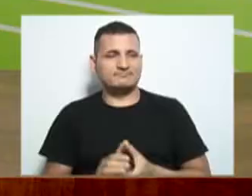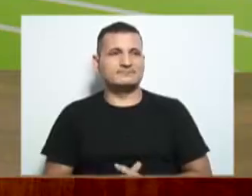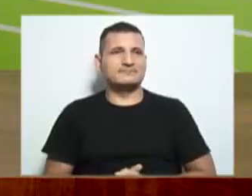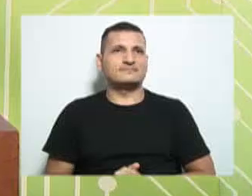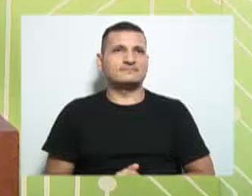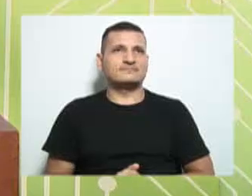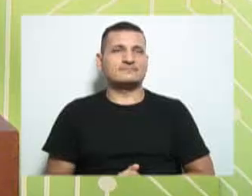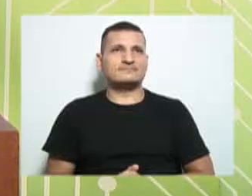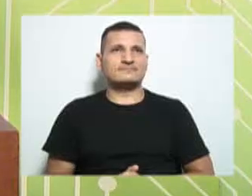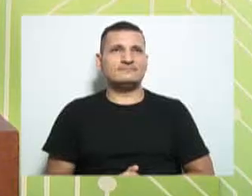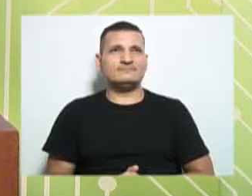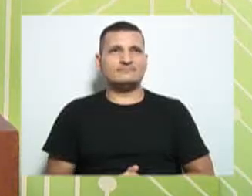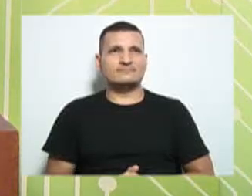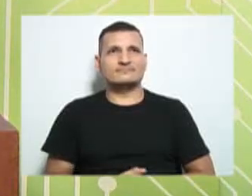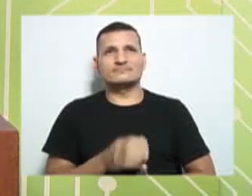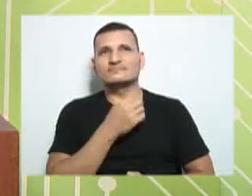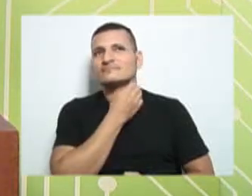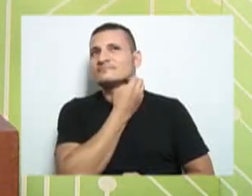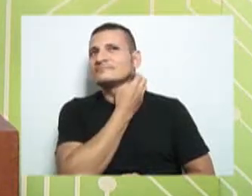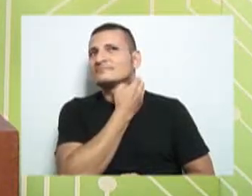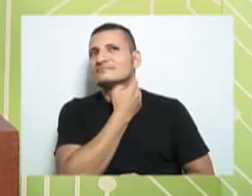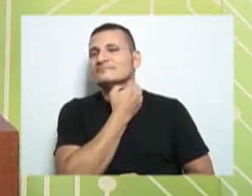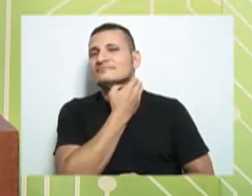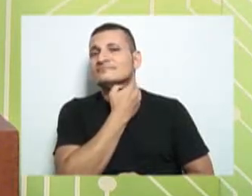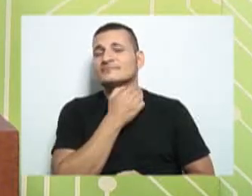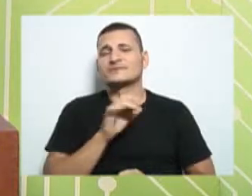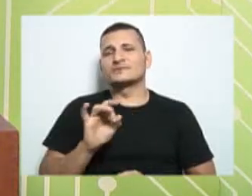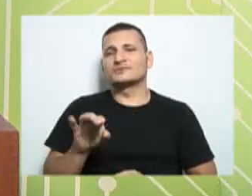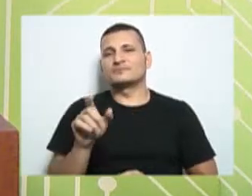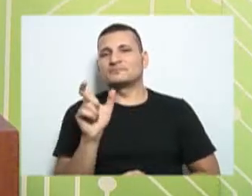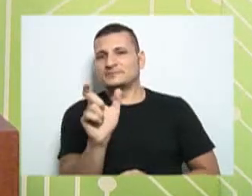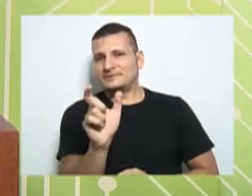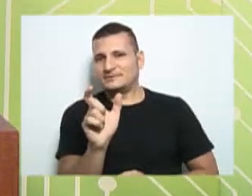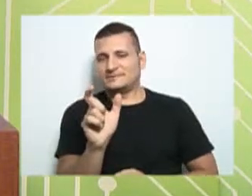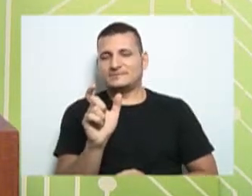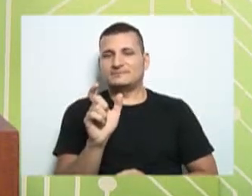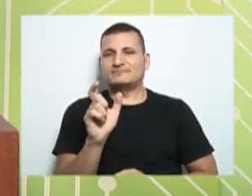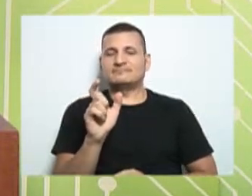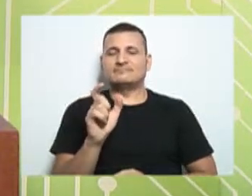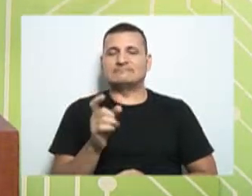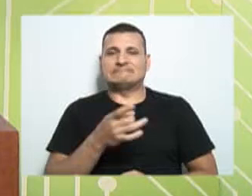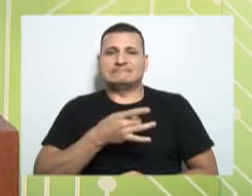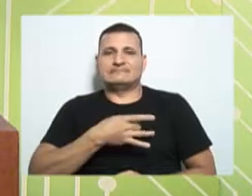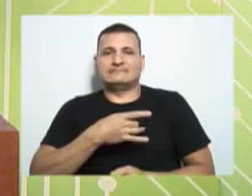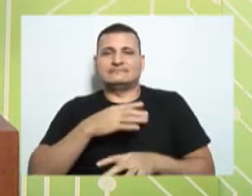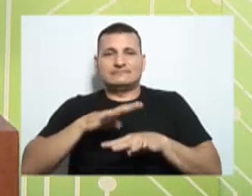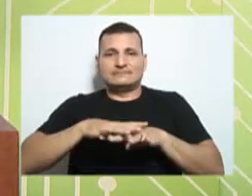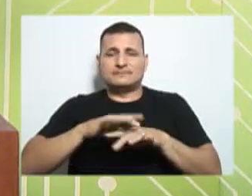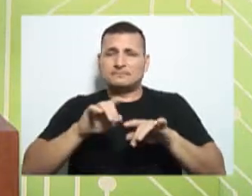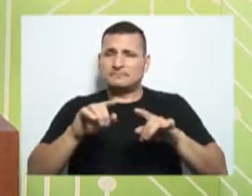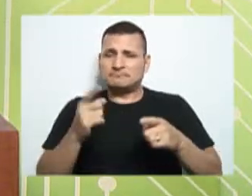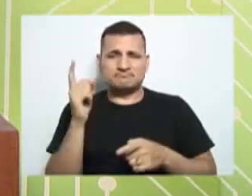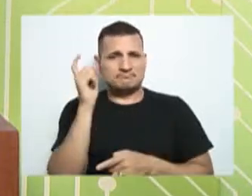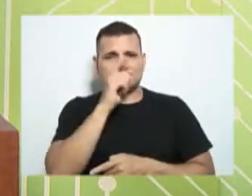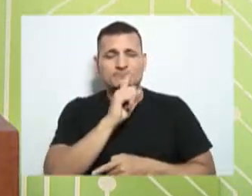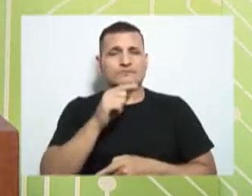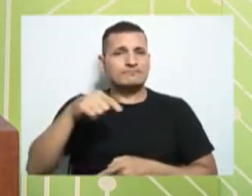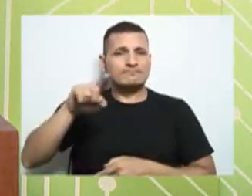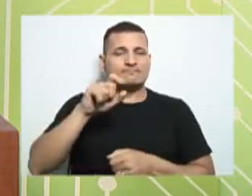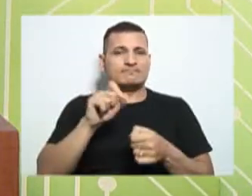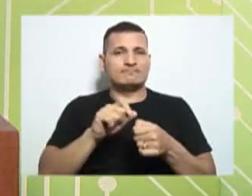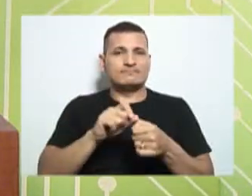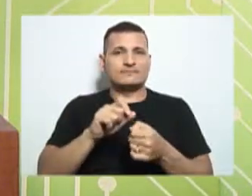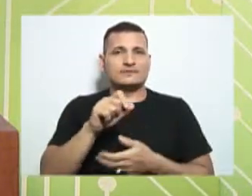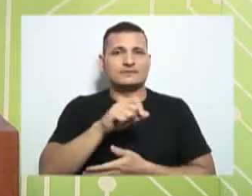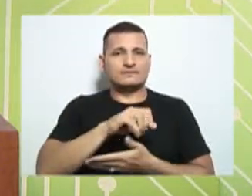Priscila? Certíssimo. É só a palavra mesmo que dá medo, mas ela não é tão difícil. Para vocês que estão fazendo atividade de percurso com